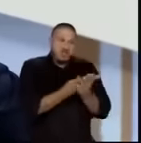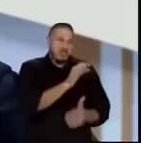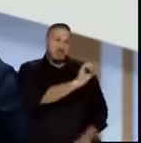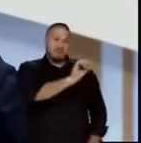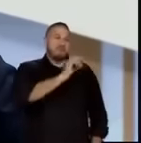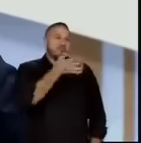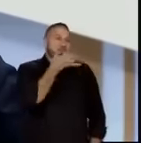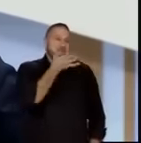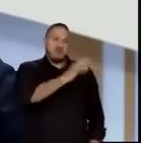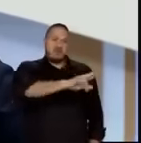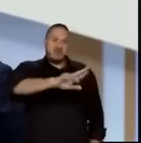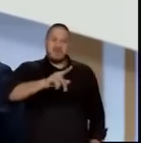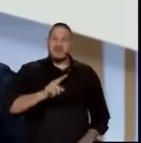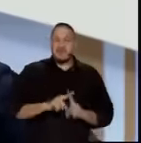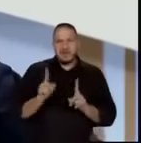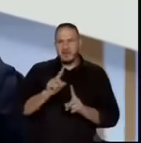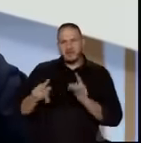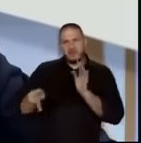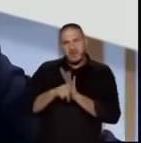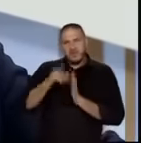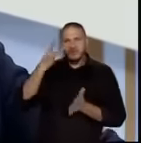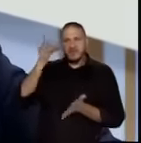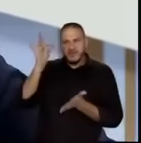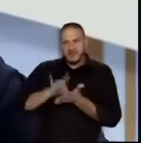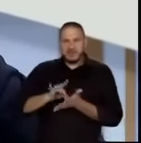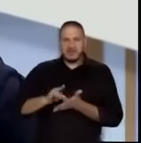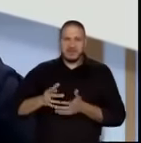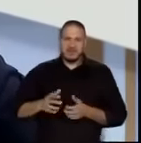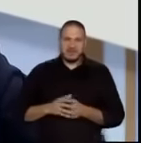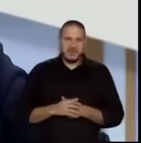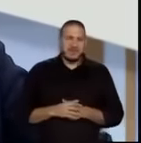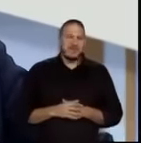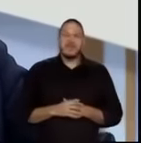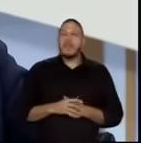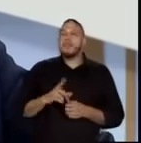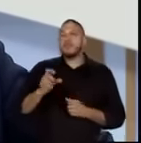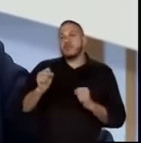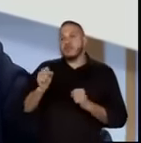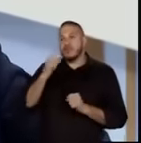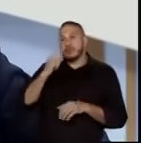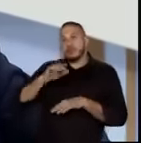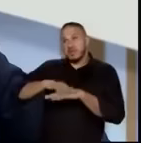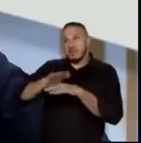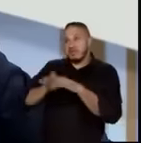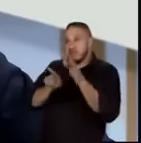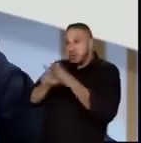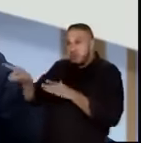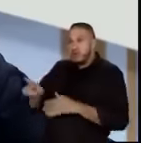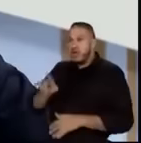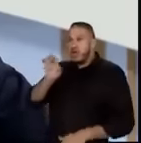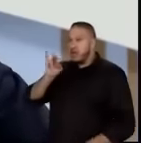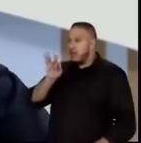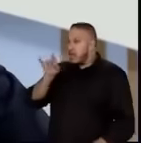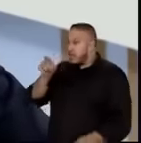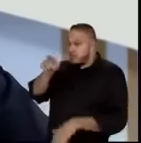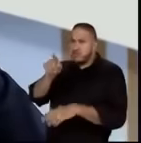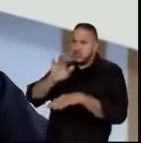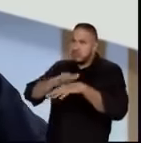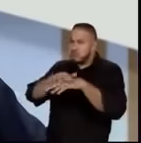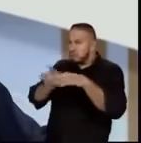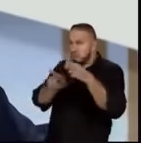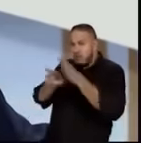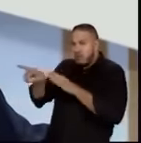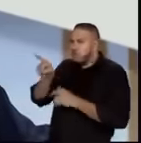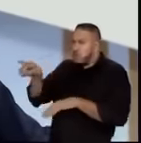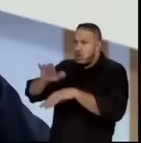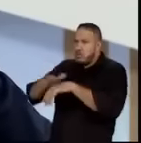qualquer lugar. Mas não os próprios fatos, né, ministro? Não, quando quiserem perguntar ao Ernesto esse assunto, vocês certamente perguntarão e ele